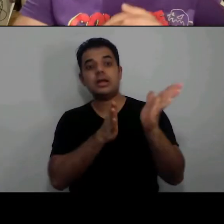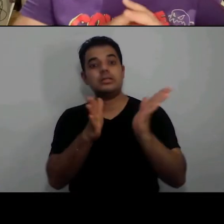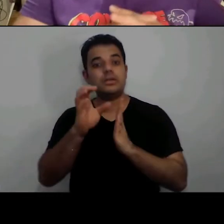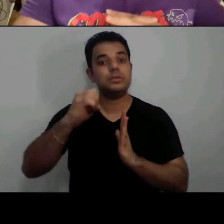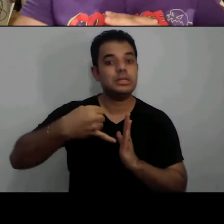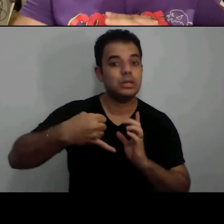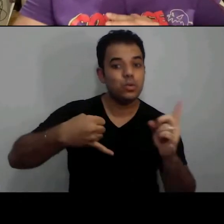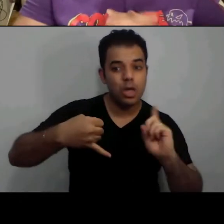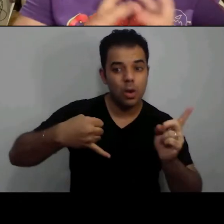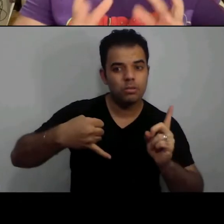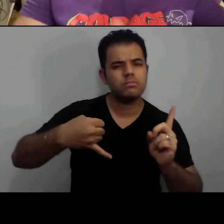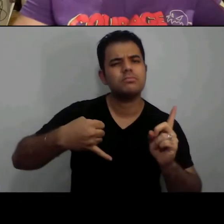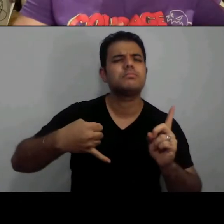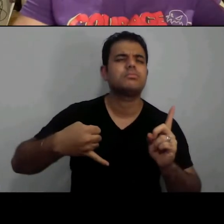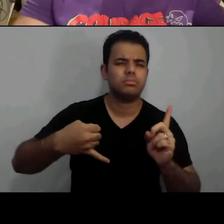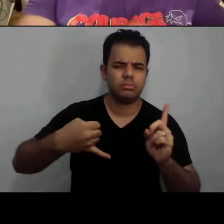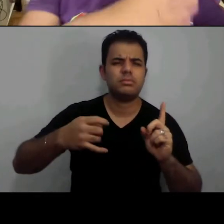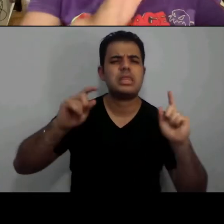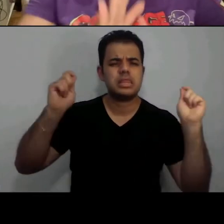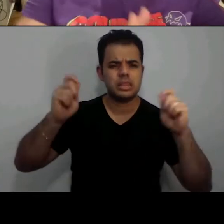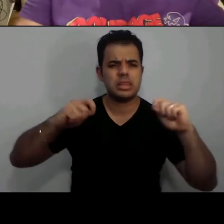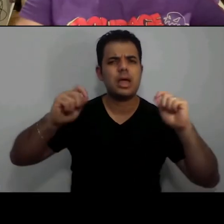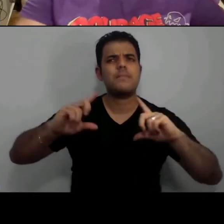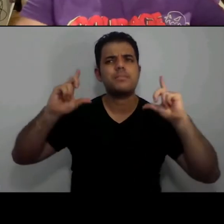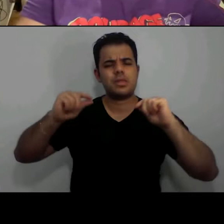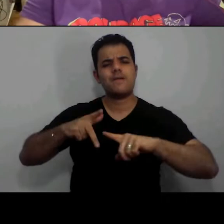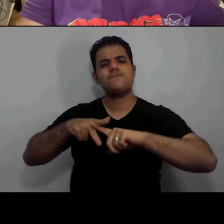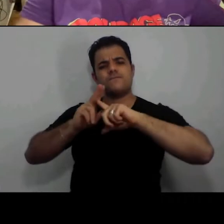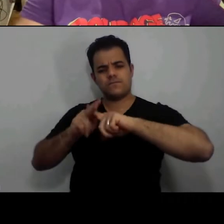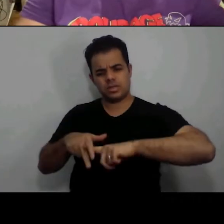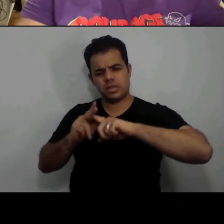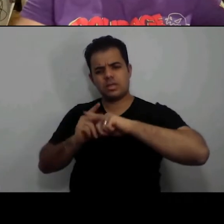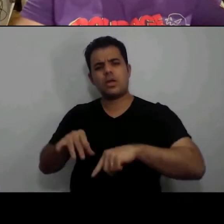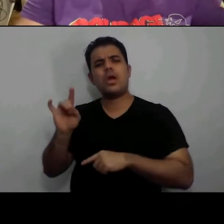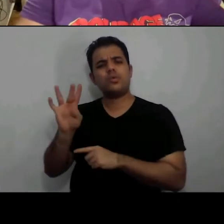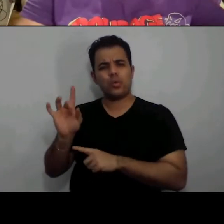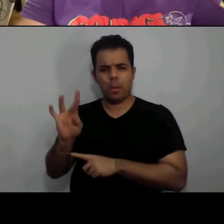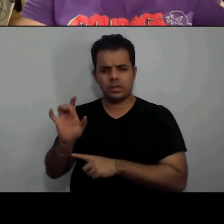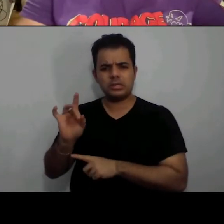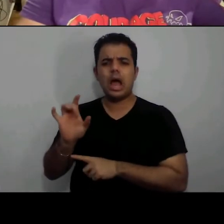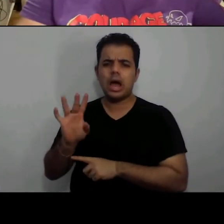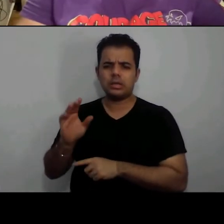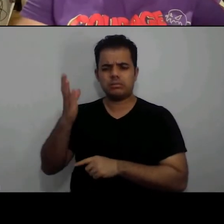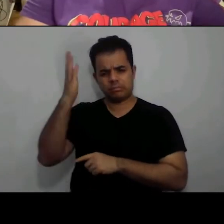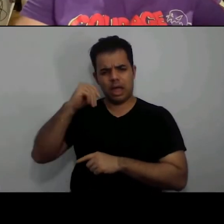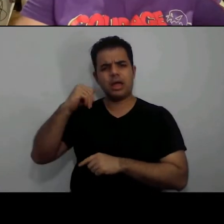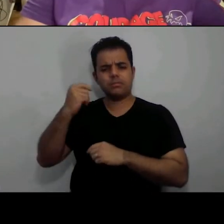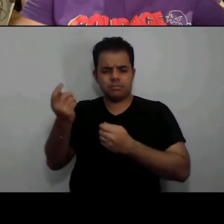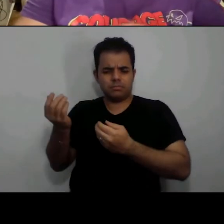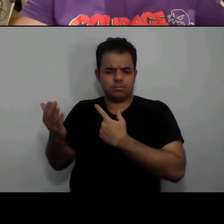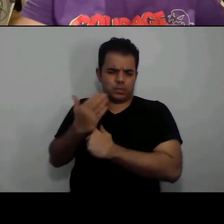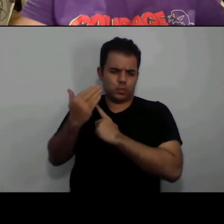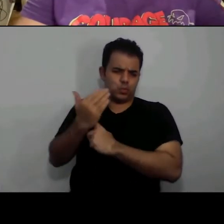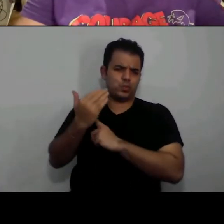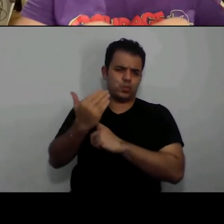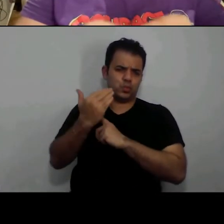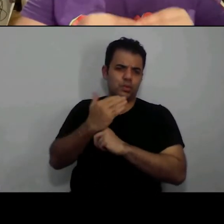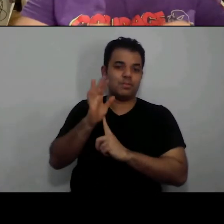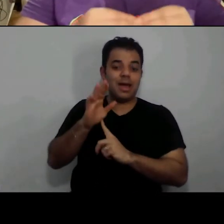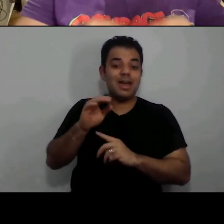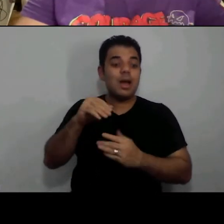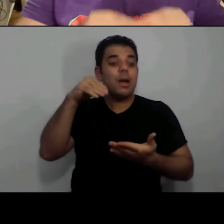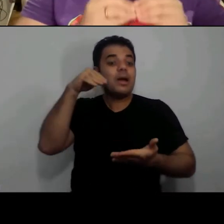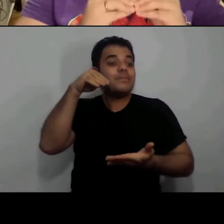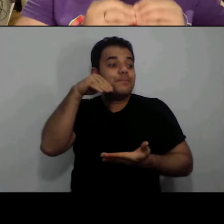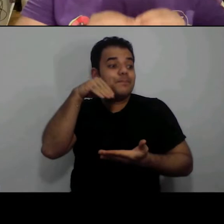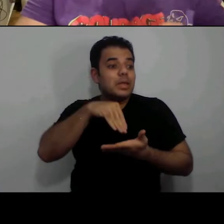claro, tem coisas que a gente pode minimizar com ferramentas automatizadas, claro, né? Mas quem vai ditar no final se está